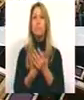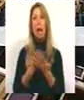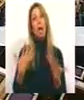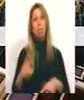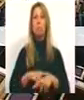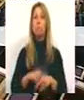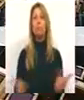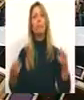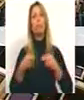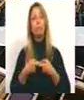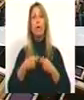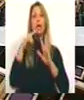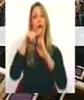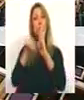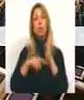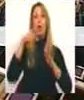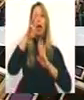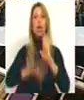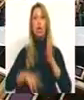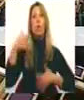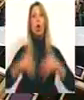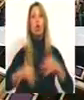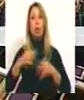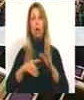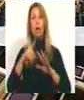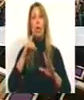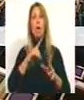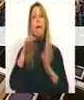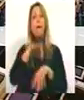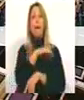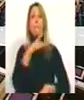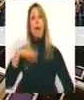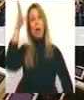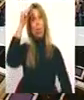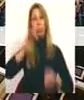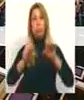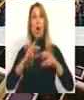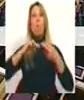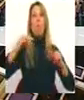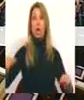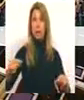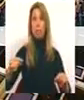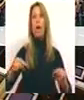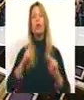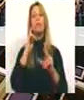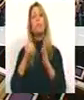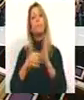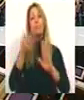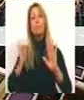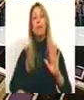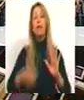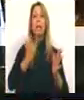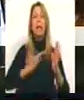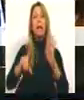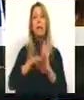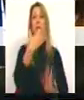disposições e adequar o regime jurídico dos médicos veterinários concelhios municipais, revogando o Decreto-Lei 116-98, de 5 de